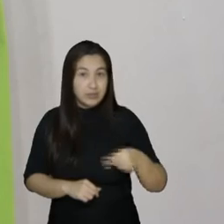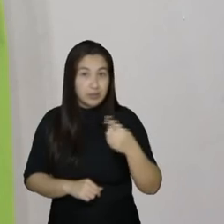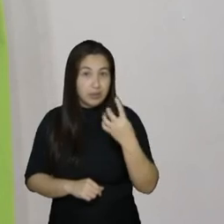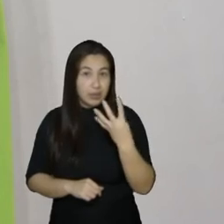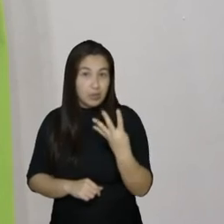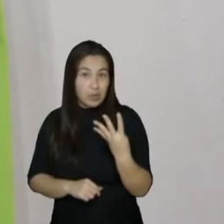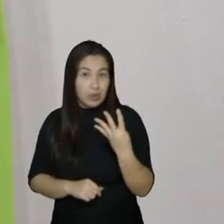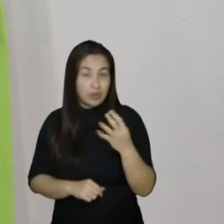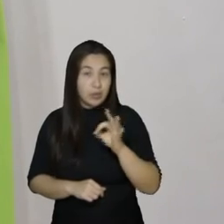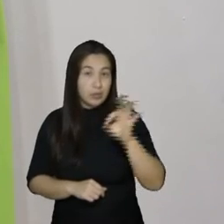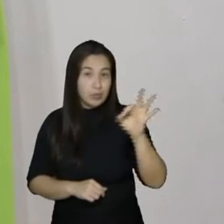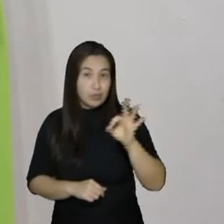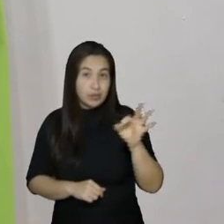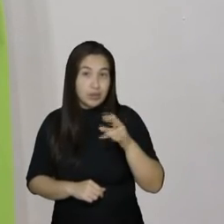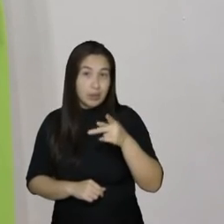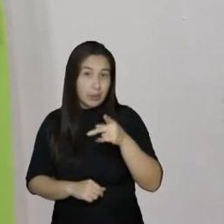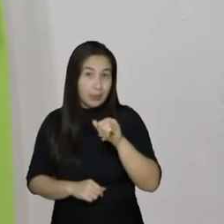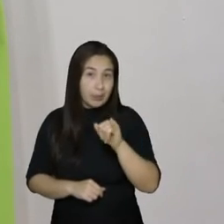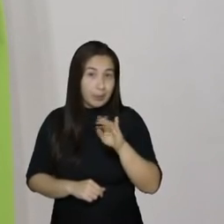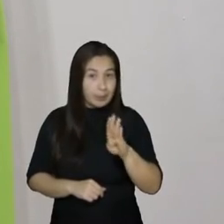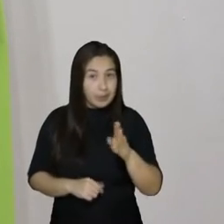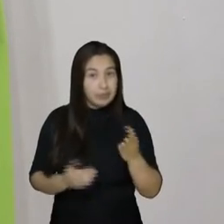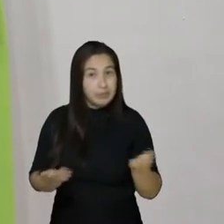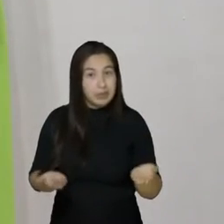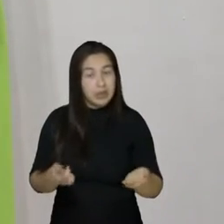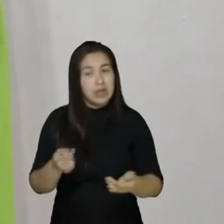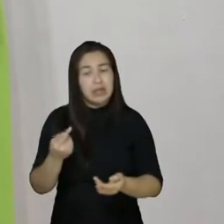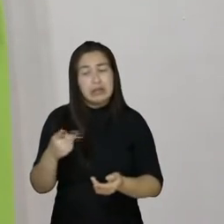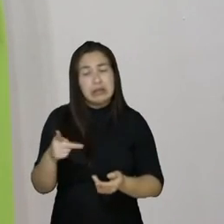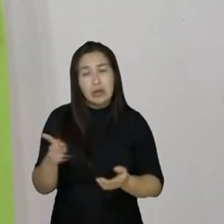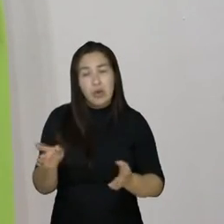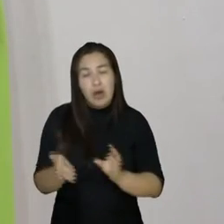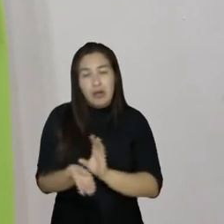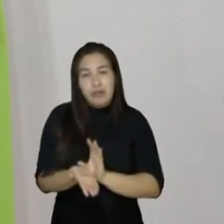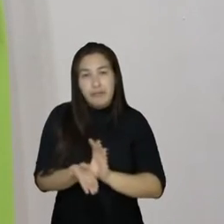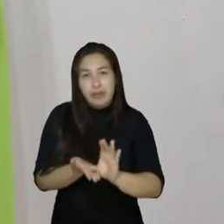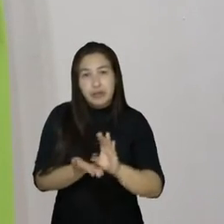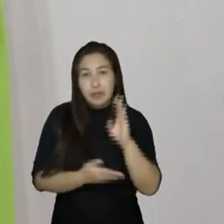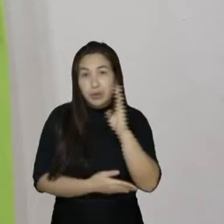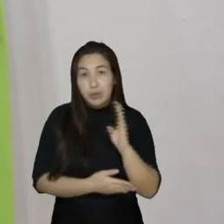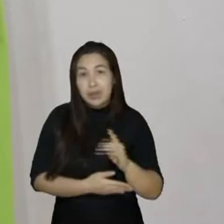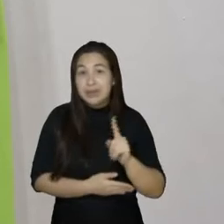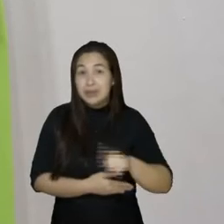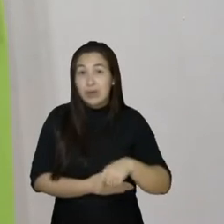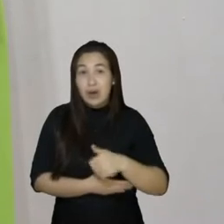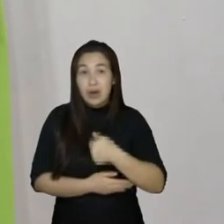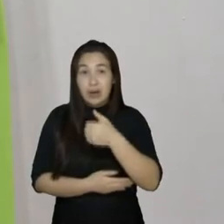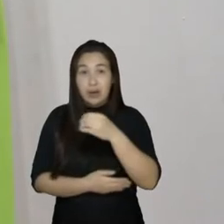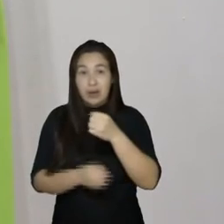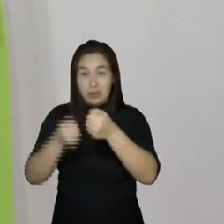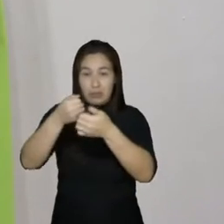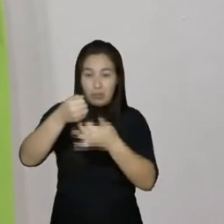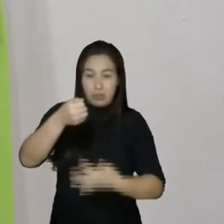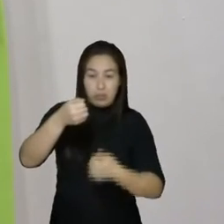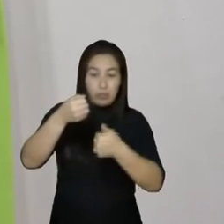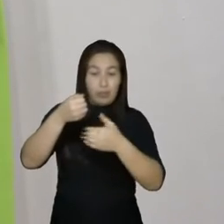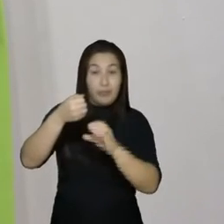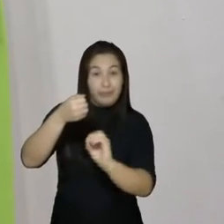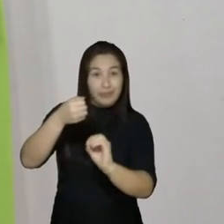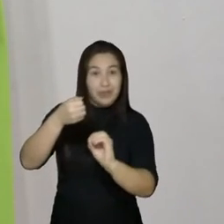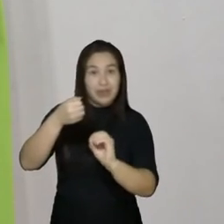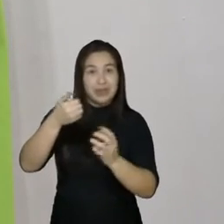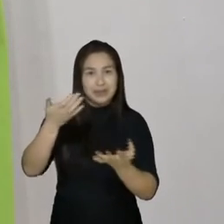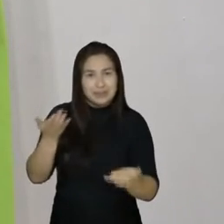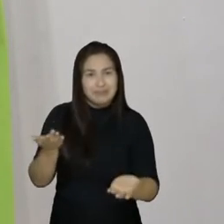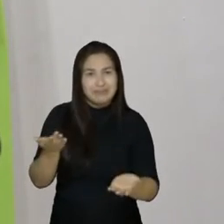15,4% do seu PIB. Com relação ao seu PIB, o investimento, o Brasil ficou em décimo lugar no mundo que mais investiu